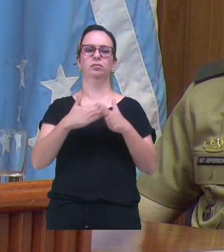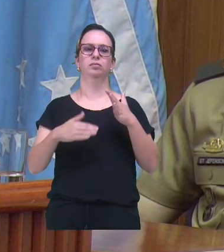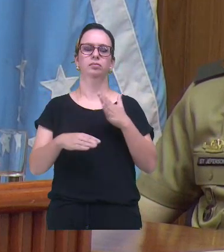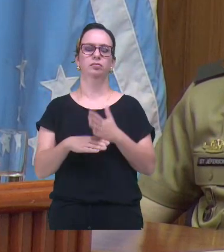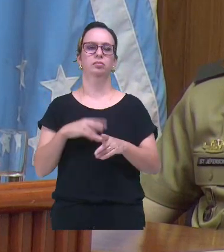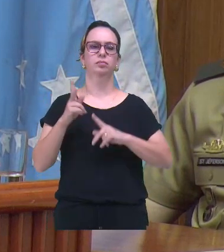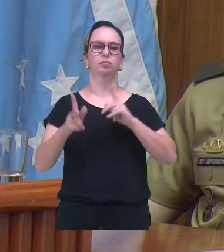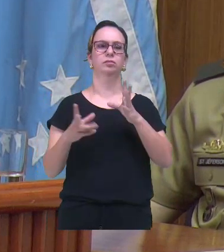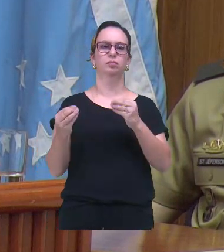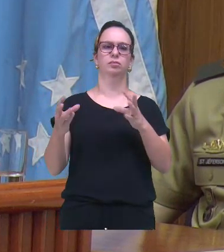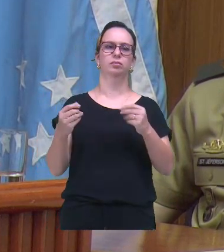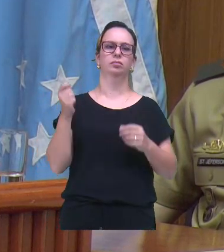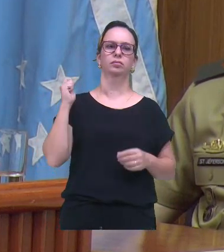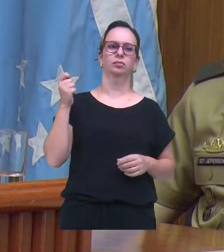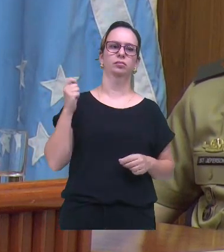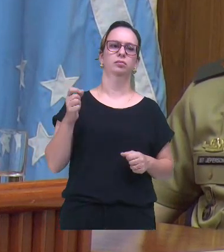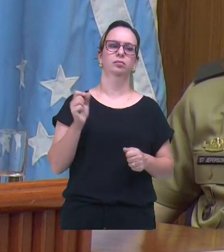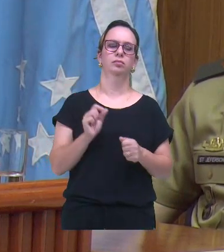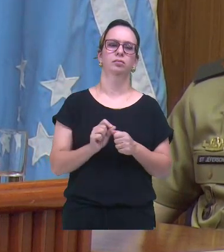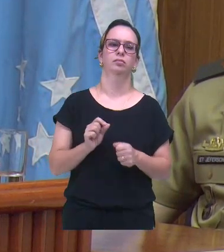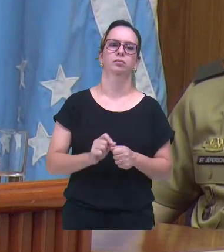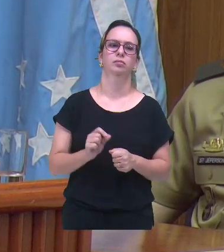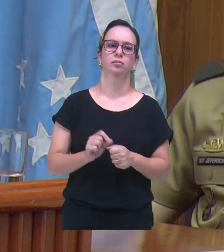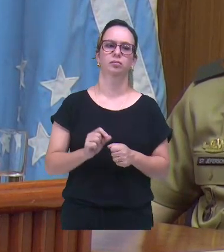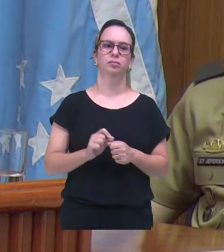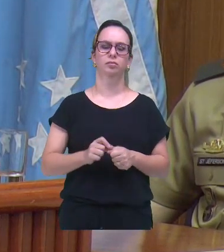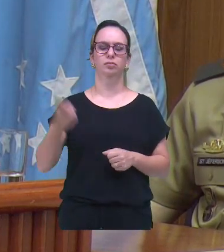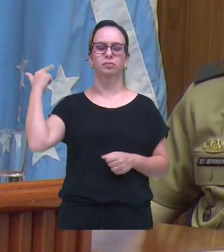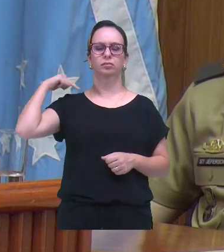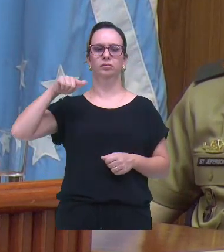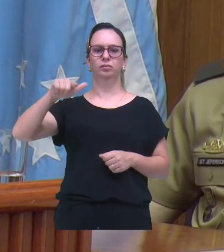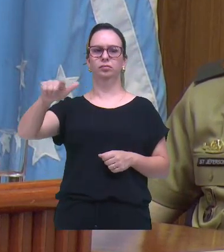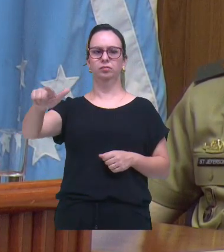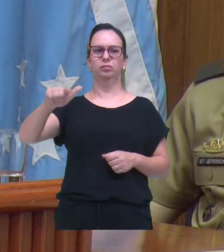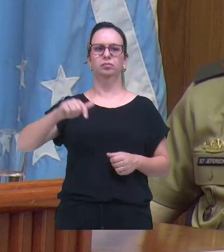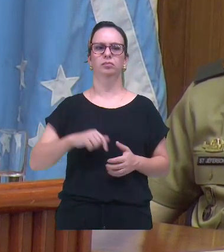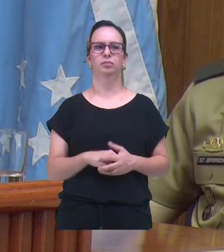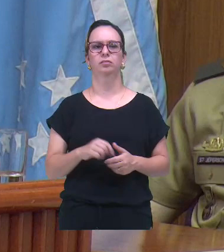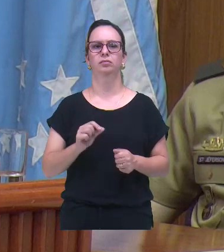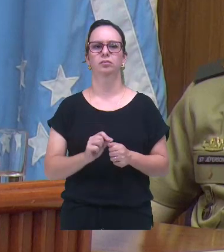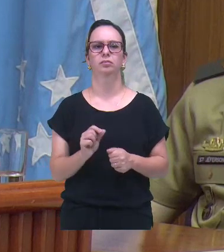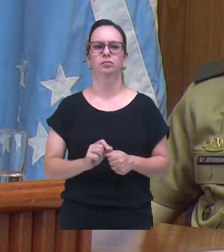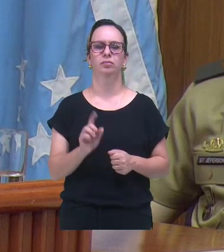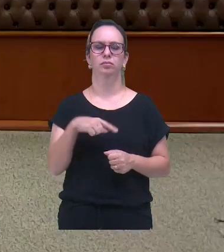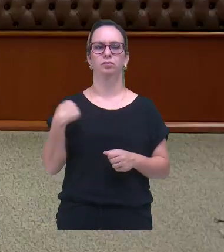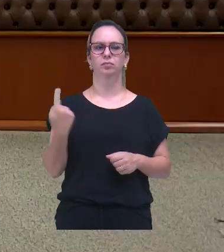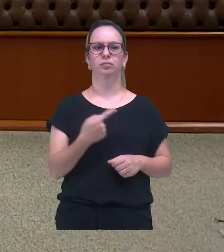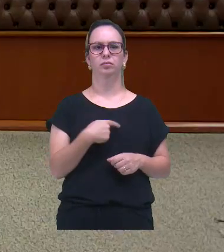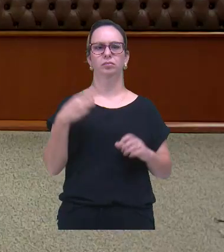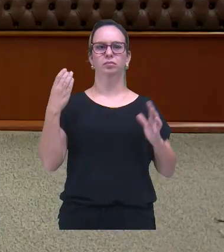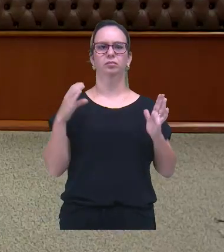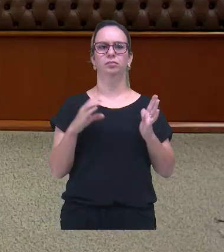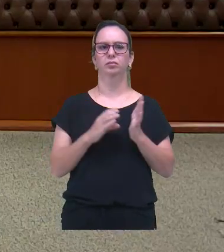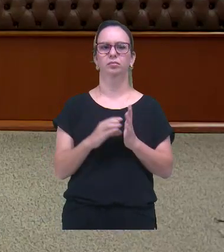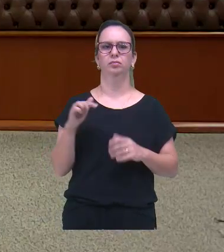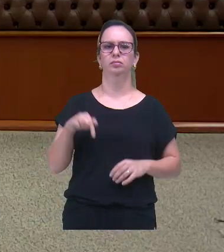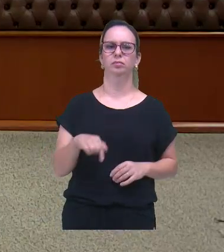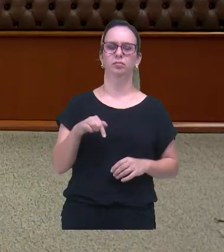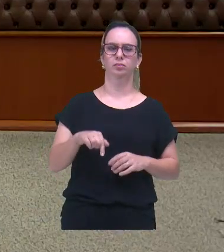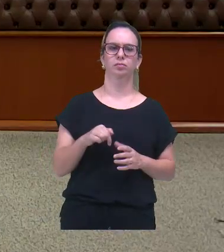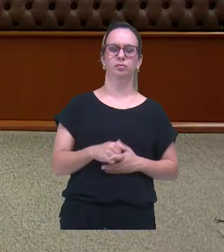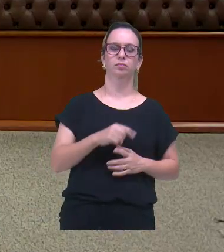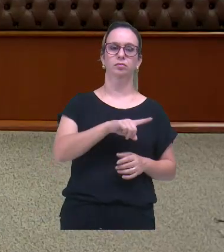vocês fizeram, fazem e continuarão fazendo pela nossa sociedade. Hoje,